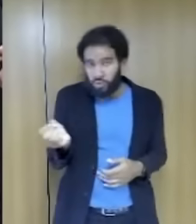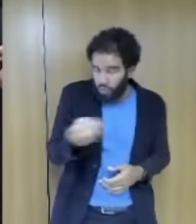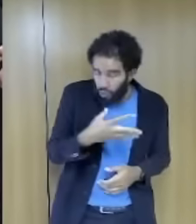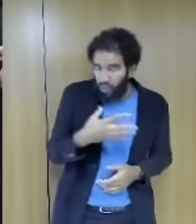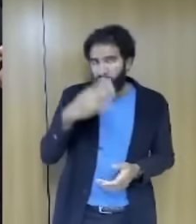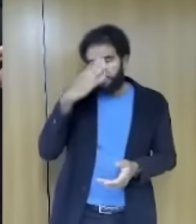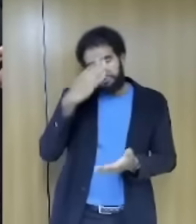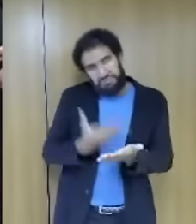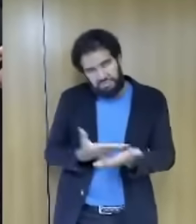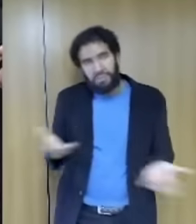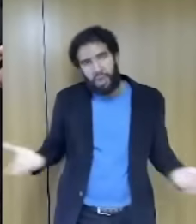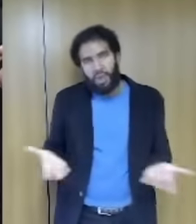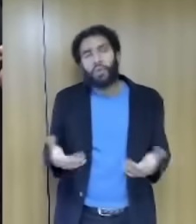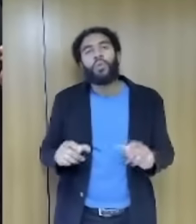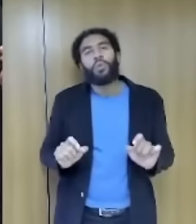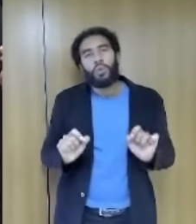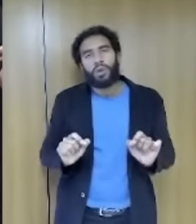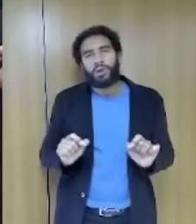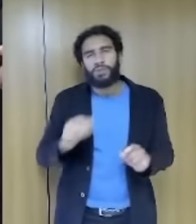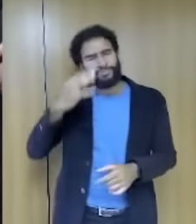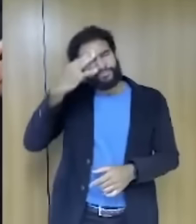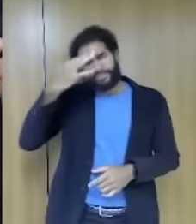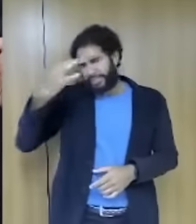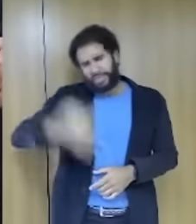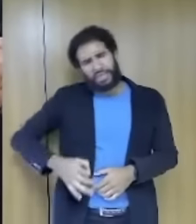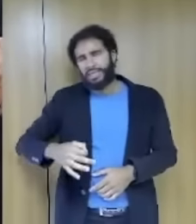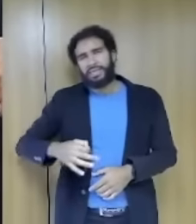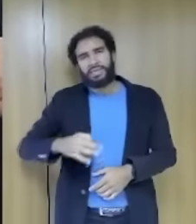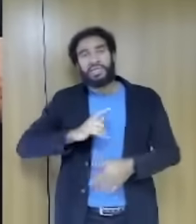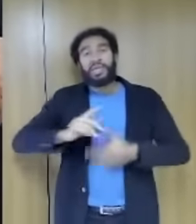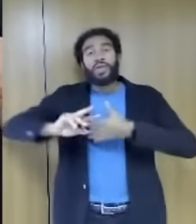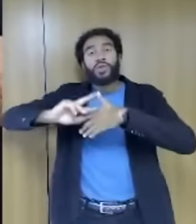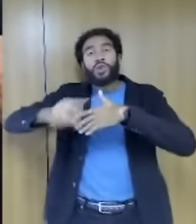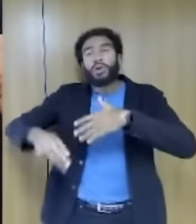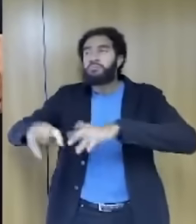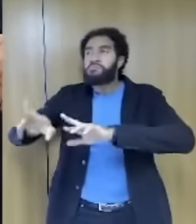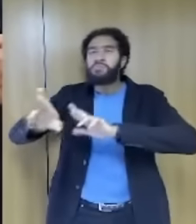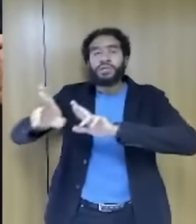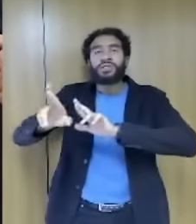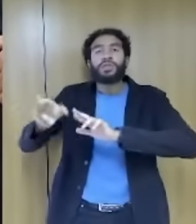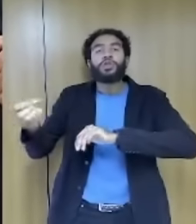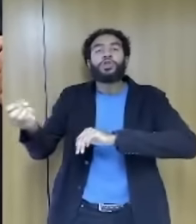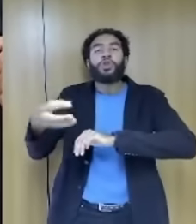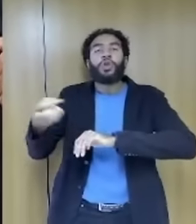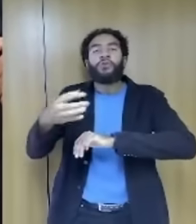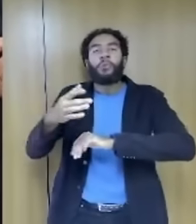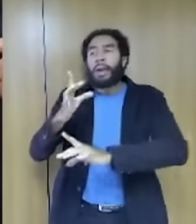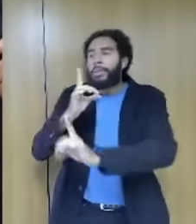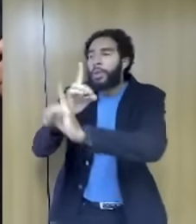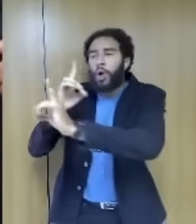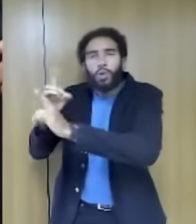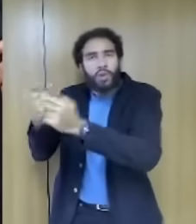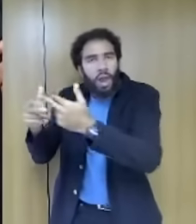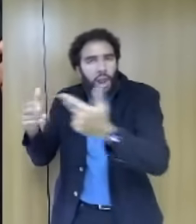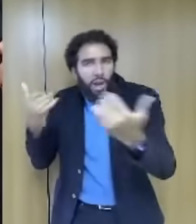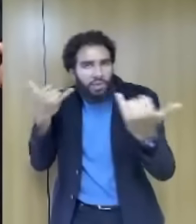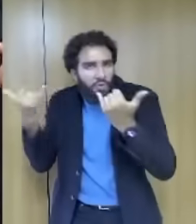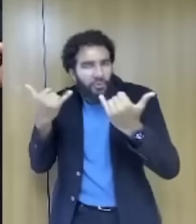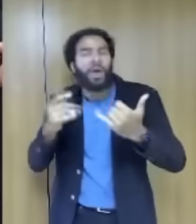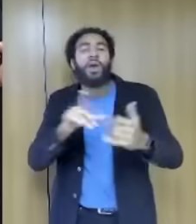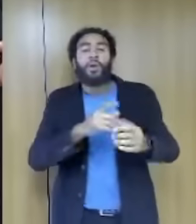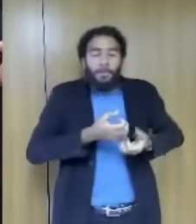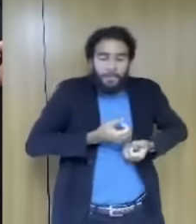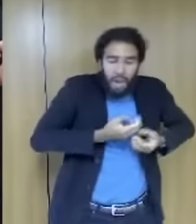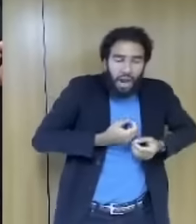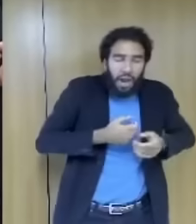diria, que com certeza abre uma esperança nova para o caso, é a ocorrência da delação premiada do